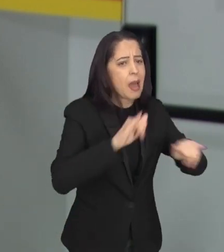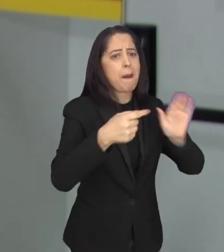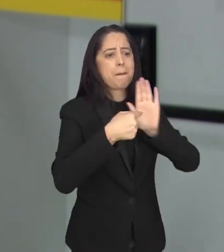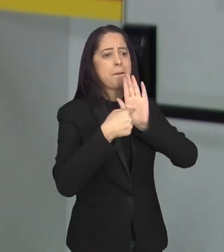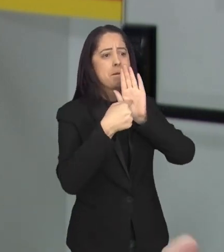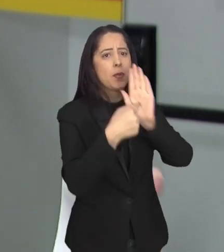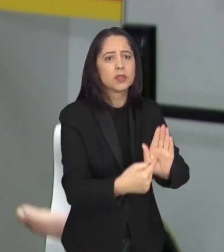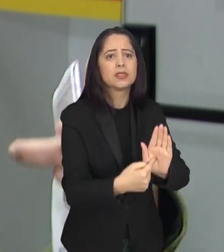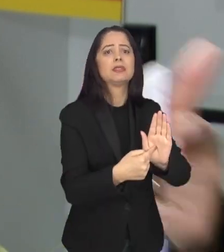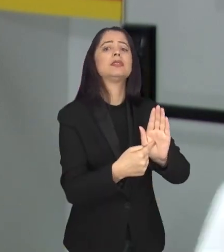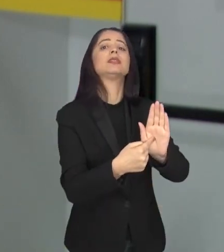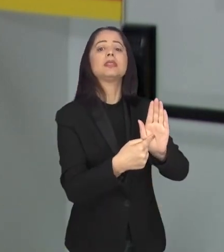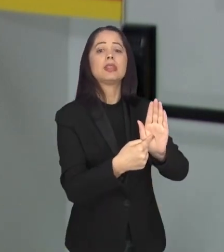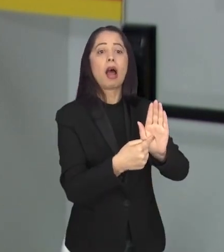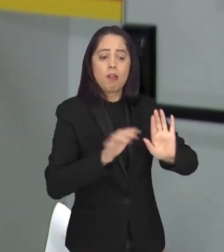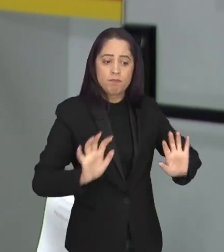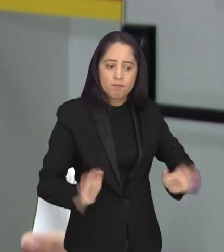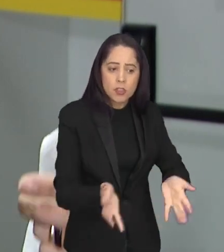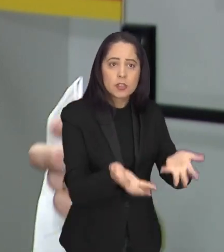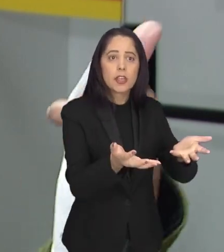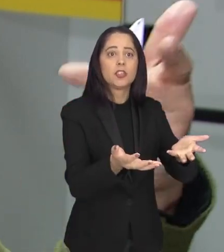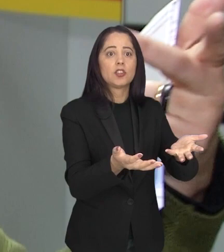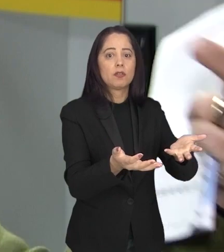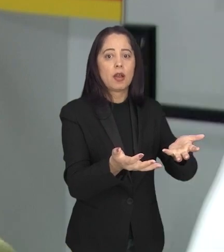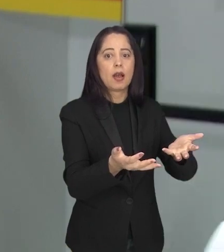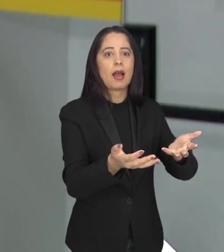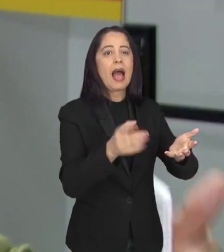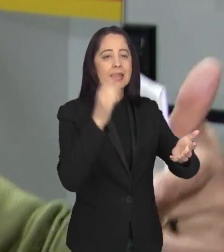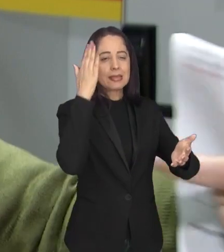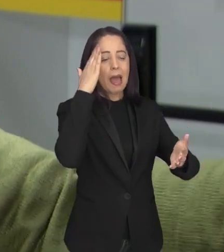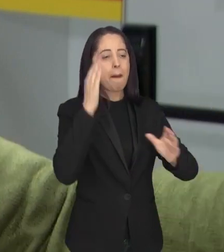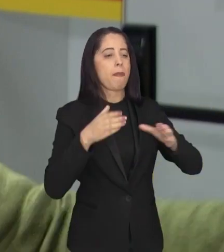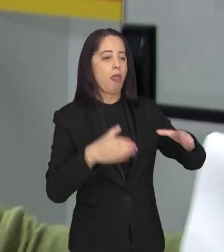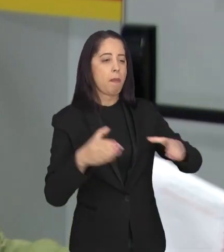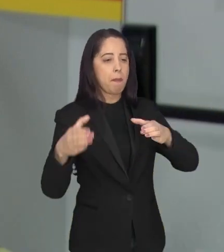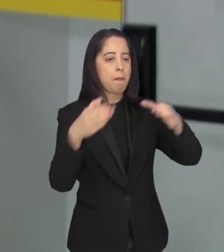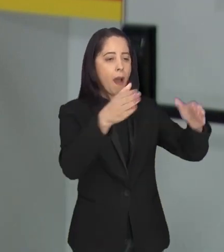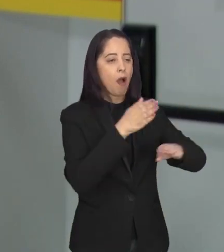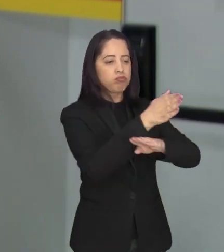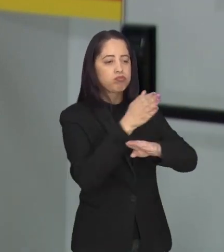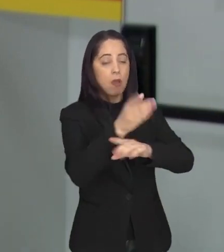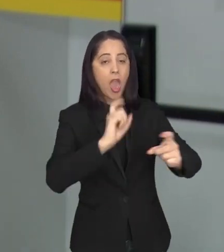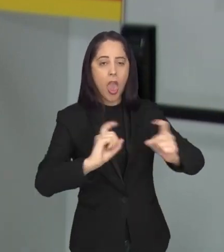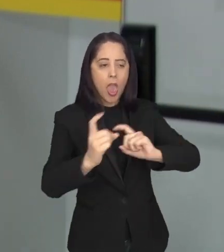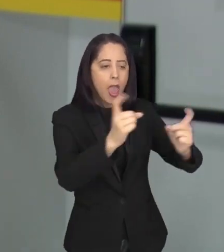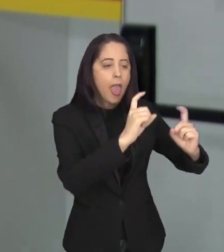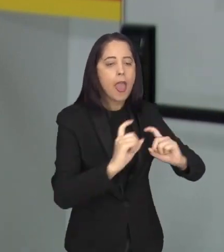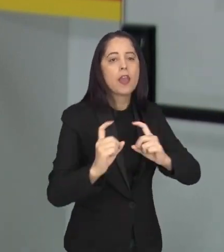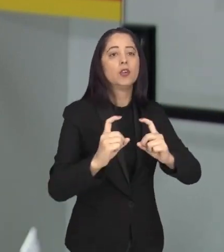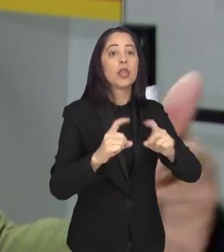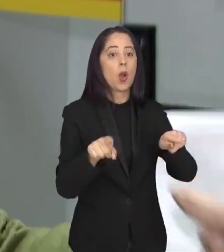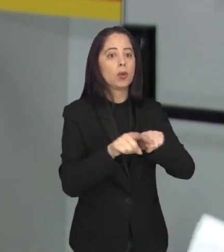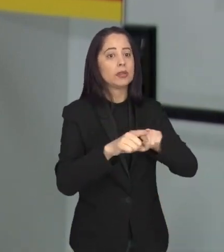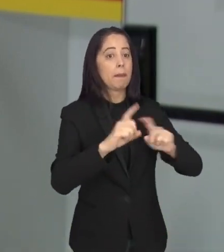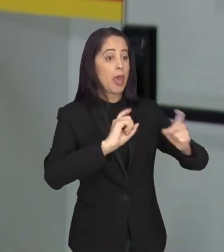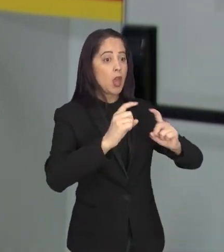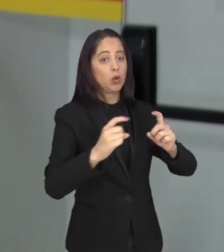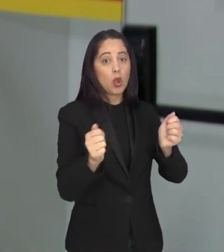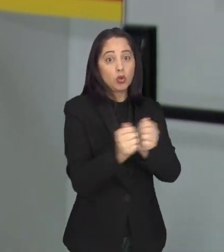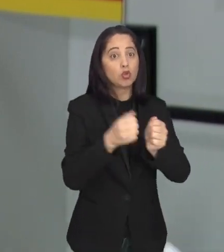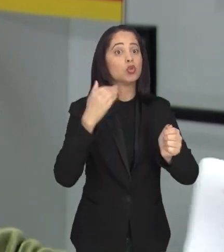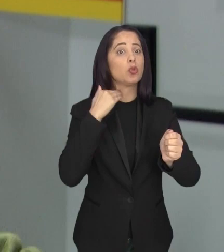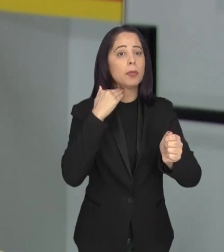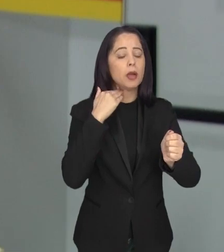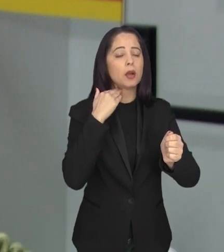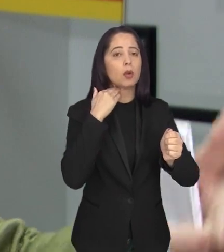falar sobre isso, mostrar a importância, incentivar reuniões em bairros, reuniões em regiões, reuniões